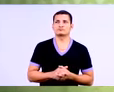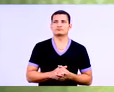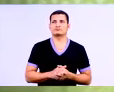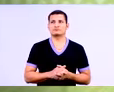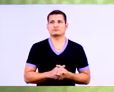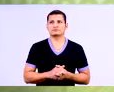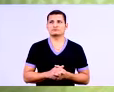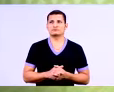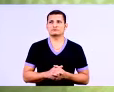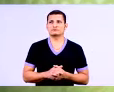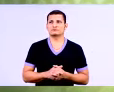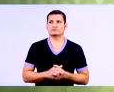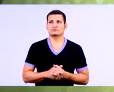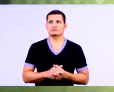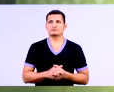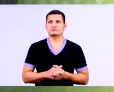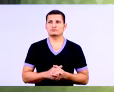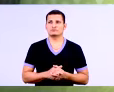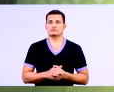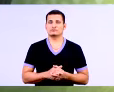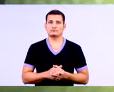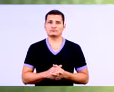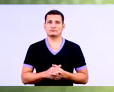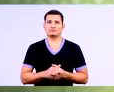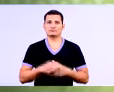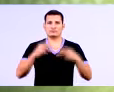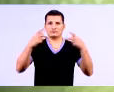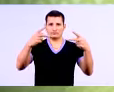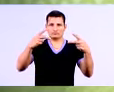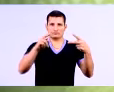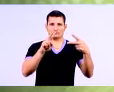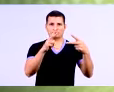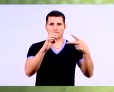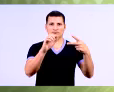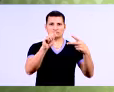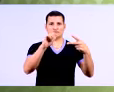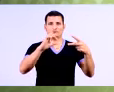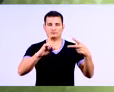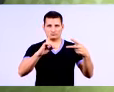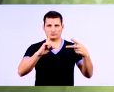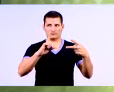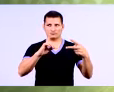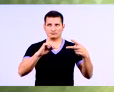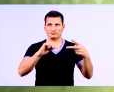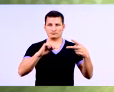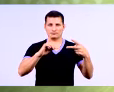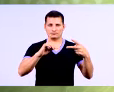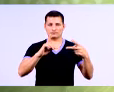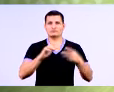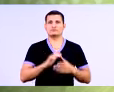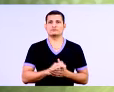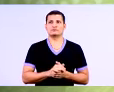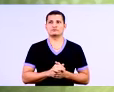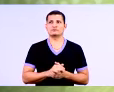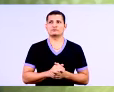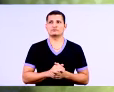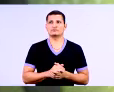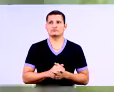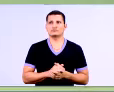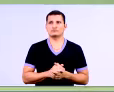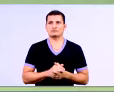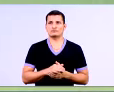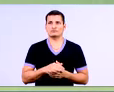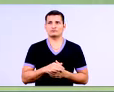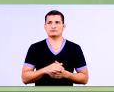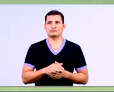A forma de obter essa informação é declarar lá no head como a outra informação, como a estilização. Aqui